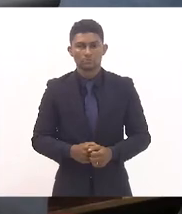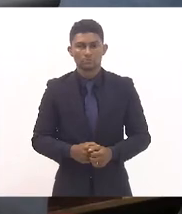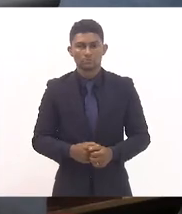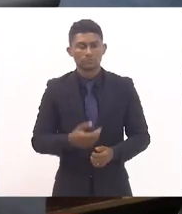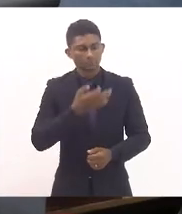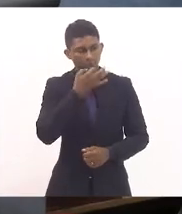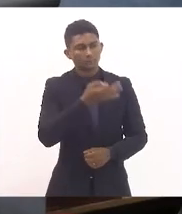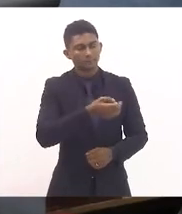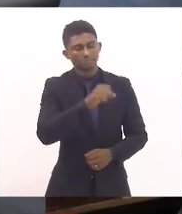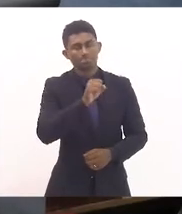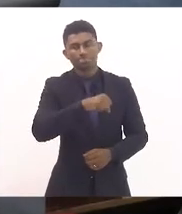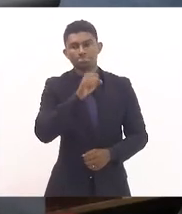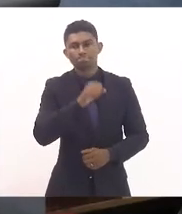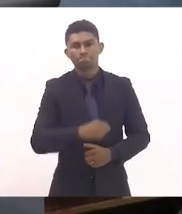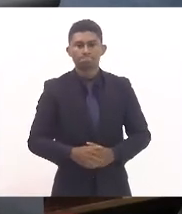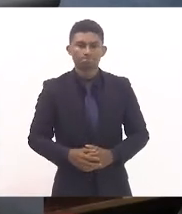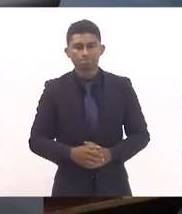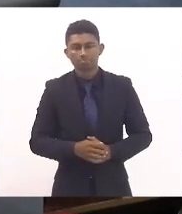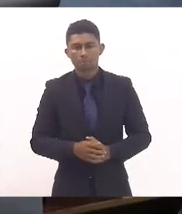Parecer favorável.